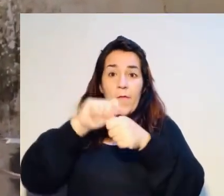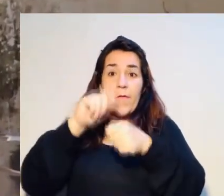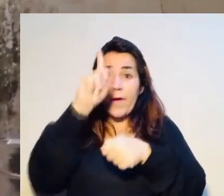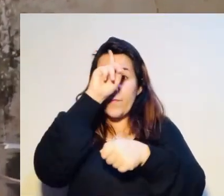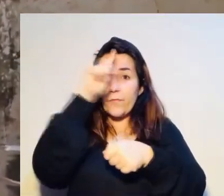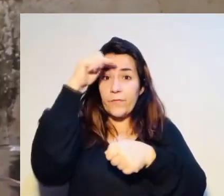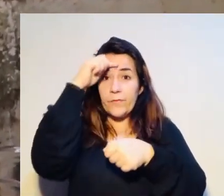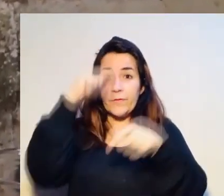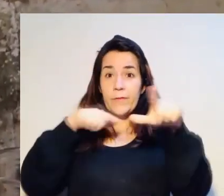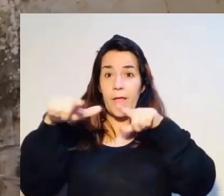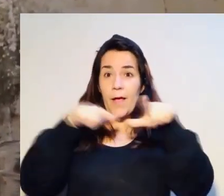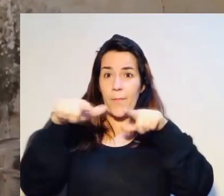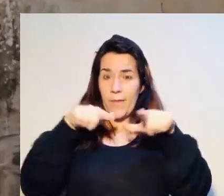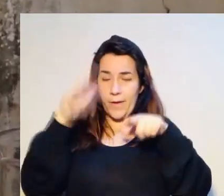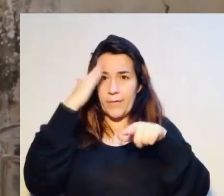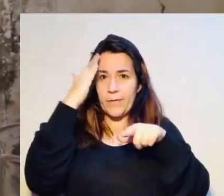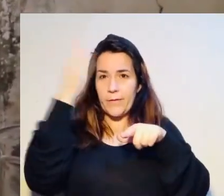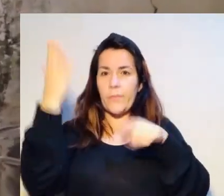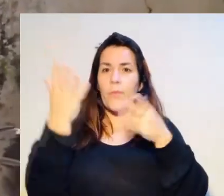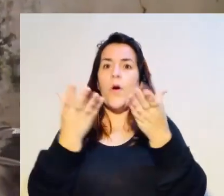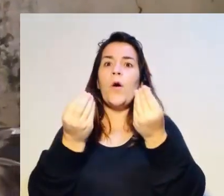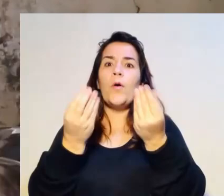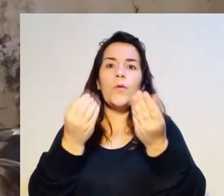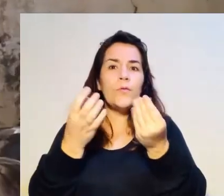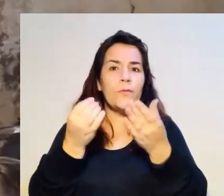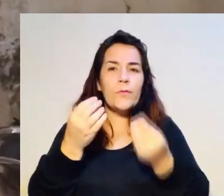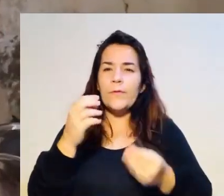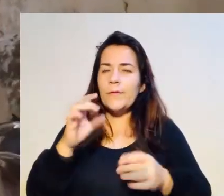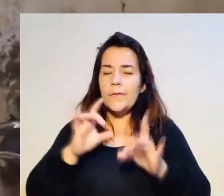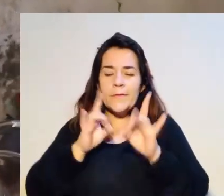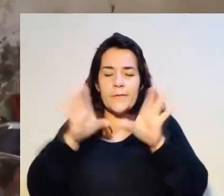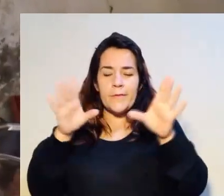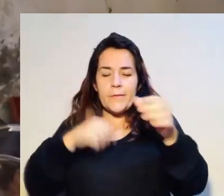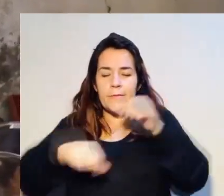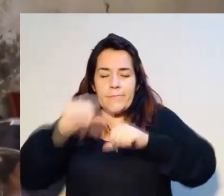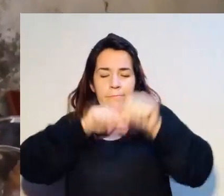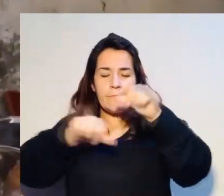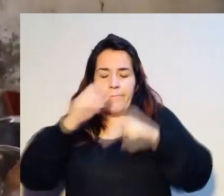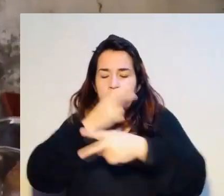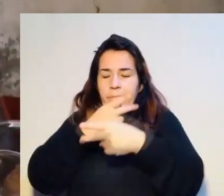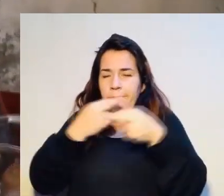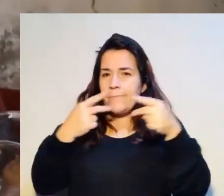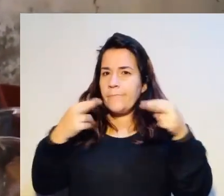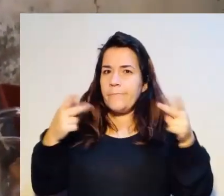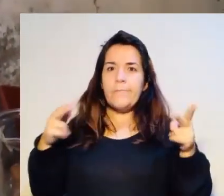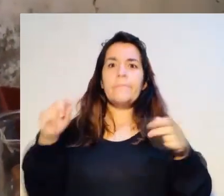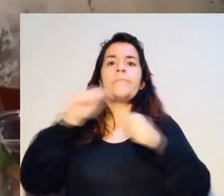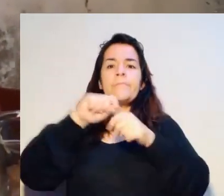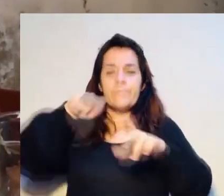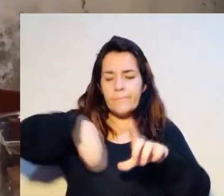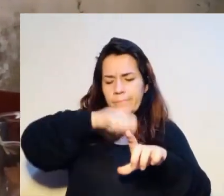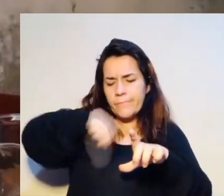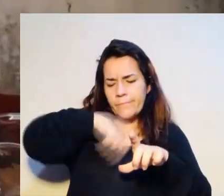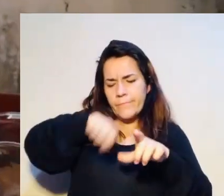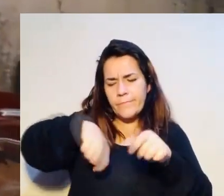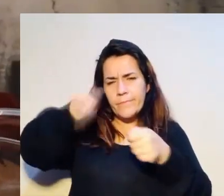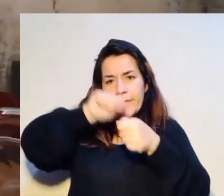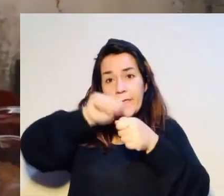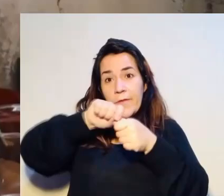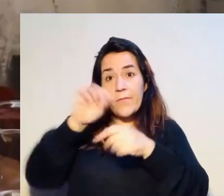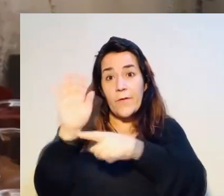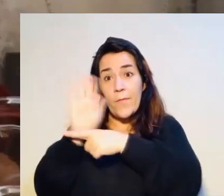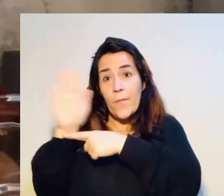primeiros farmacêuticos eram muito artesãos. Eles